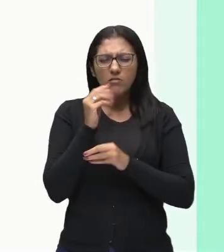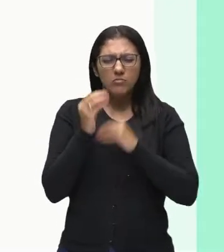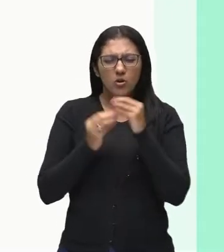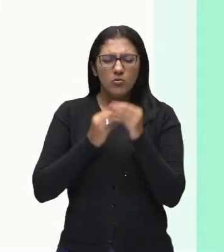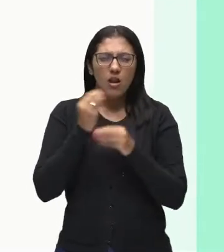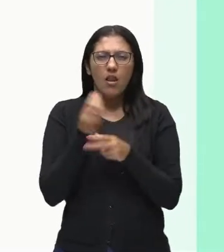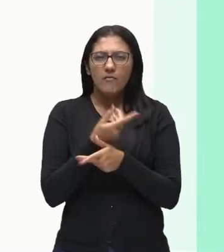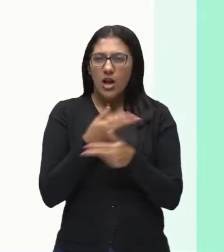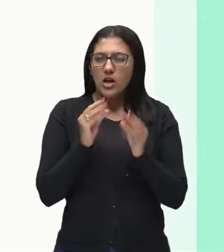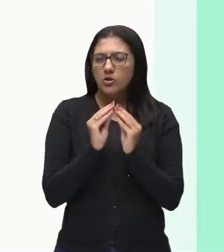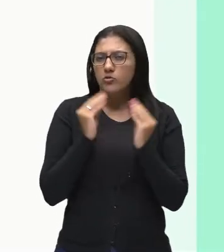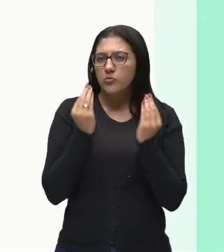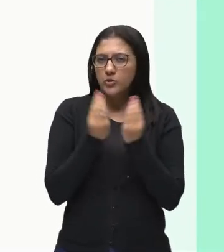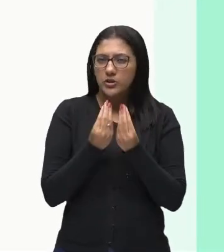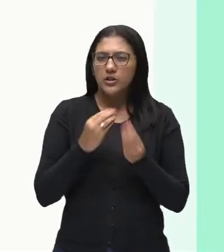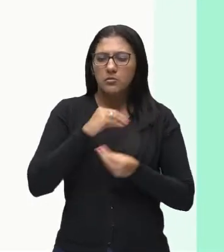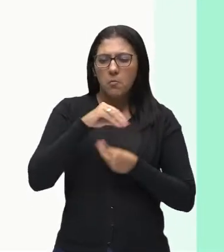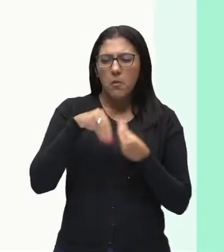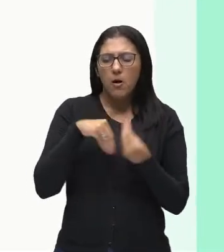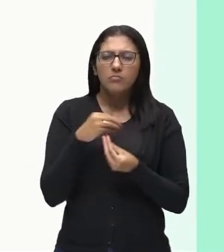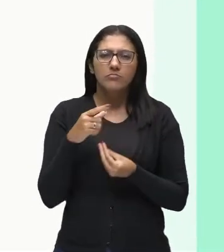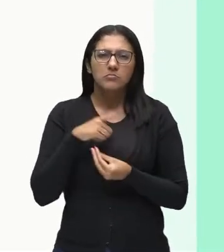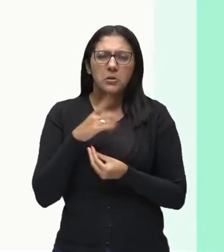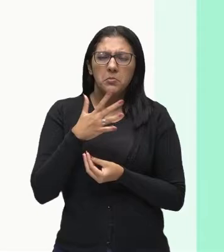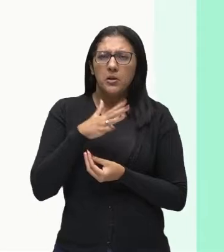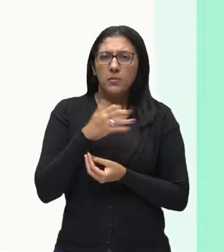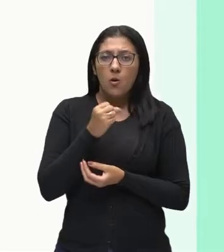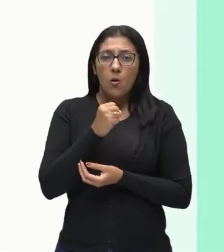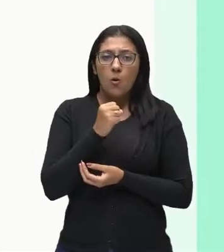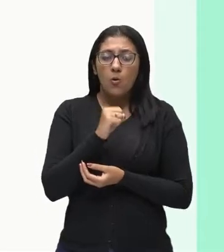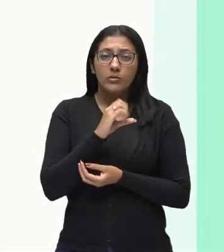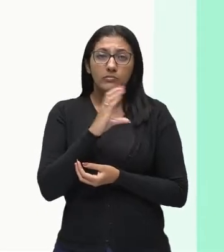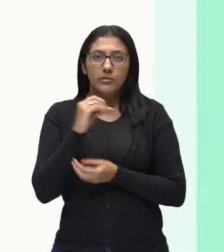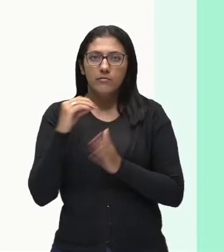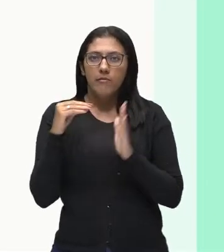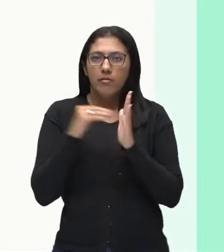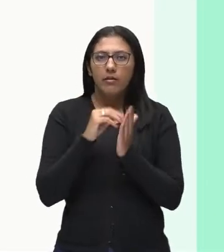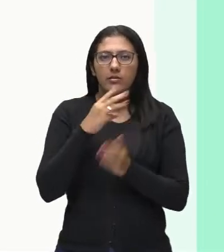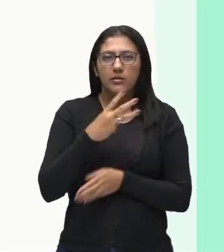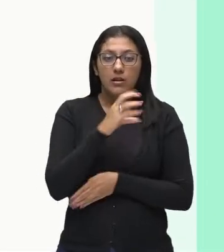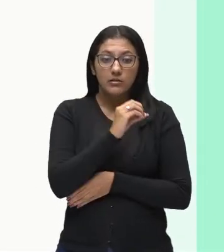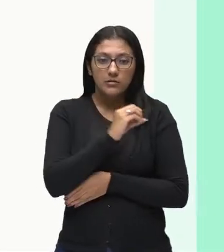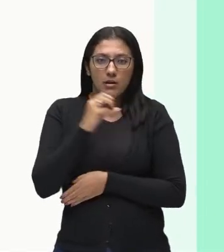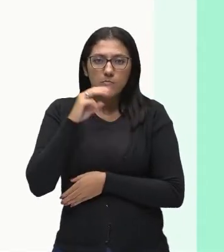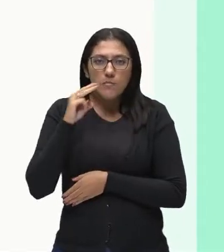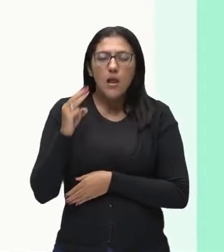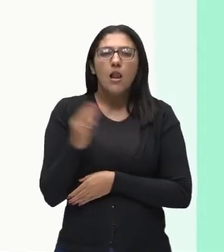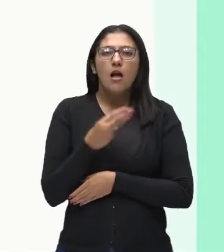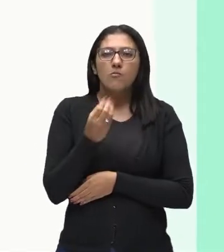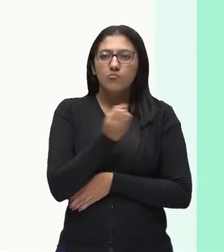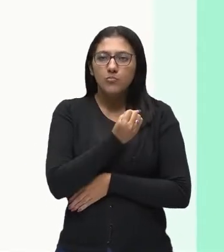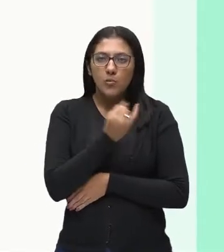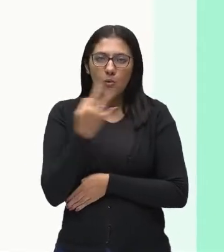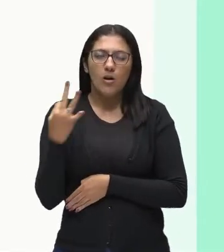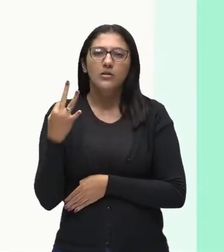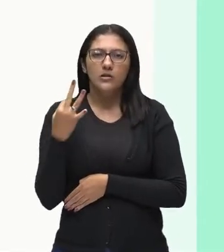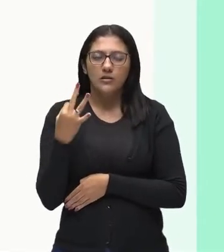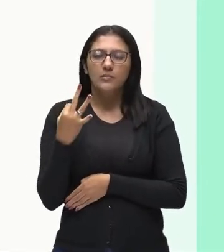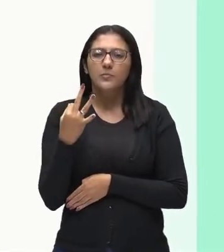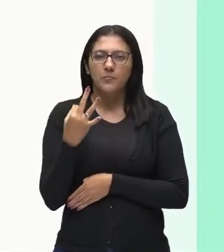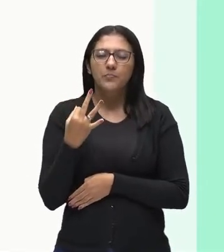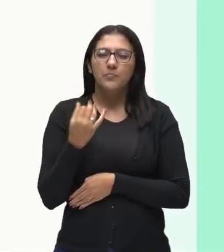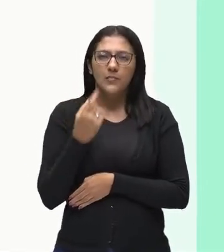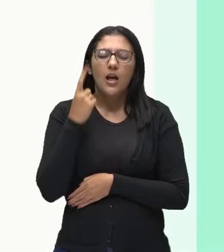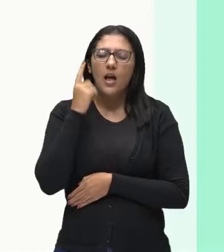são produzidos. Gente, são em torno de 80 a 300 milhões de espermatozoides no sêmen. Então, é